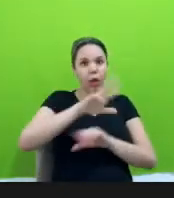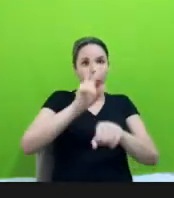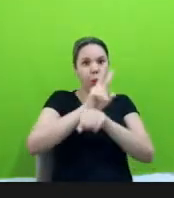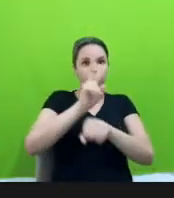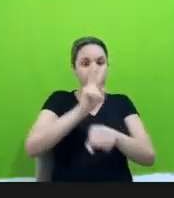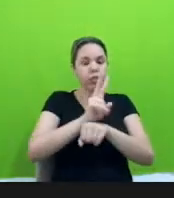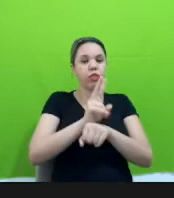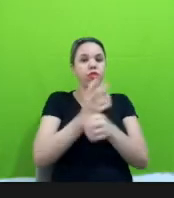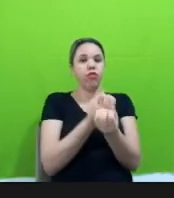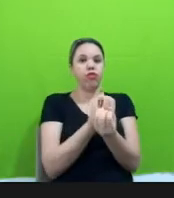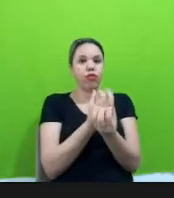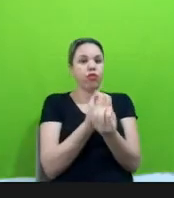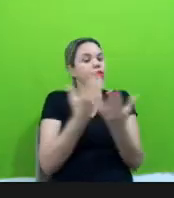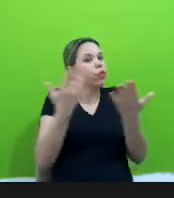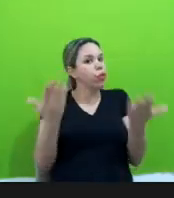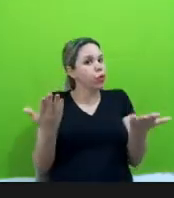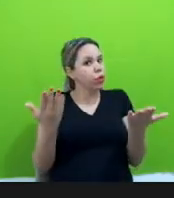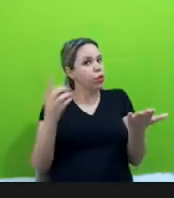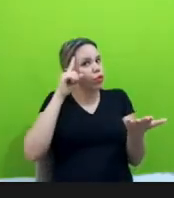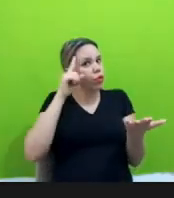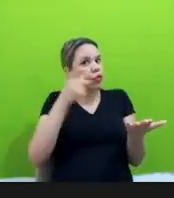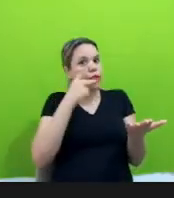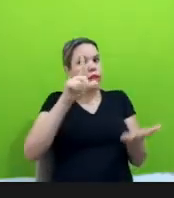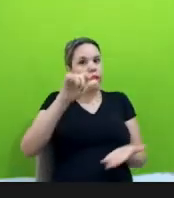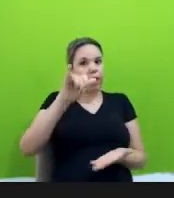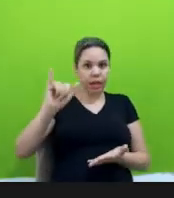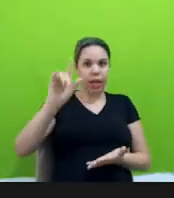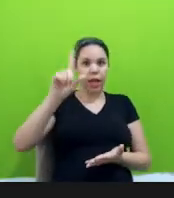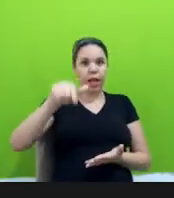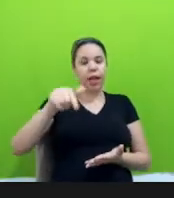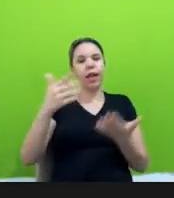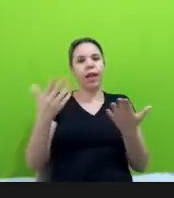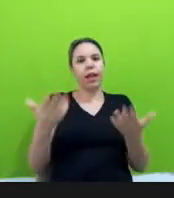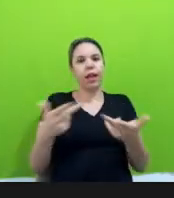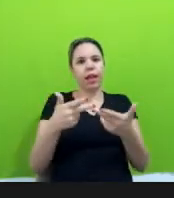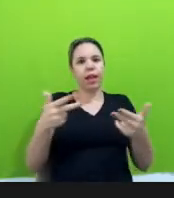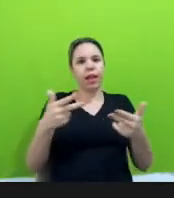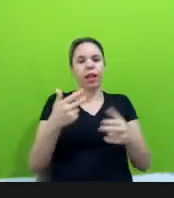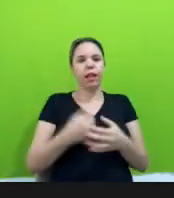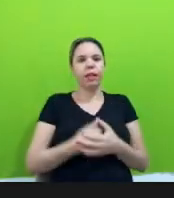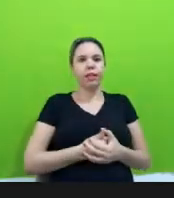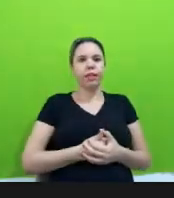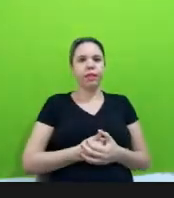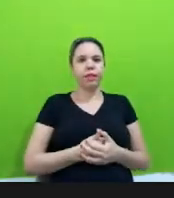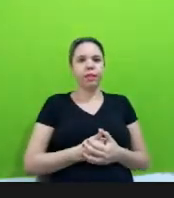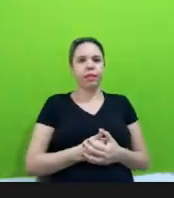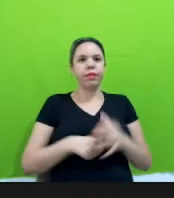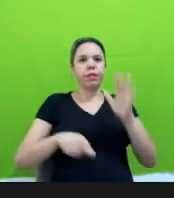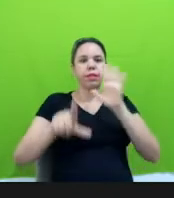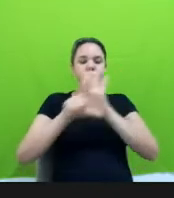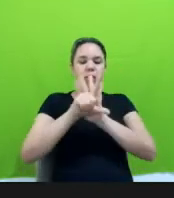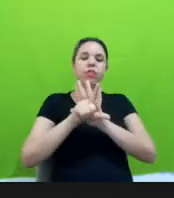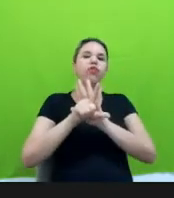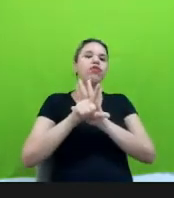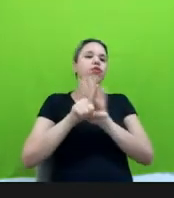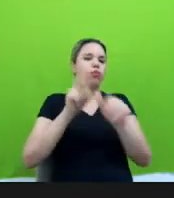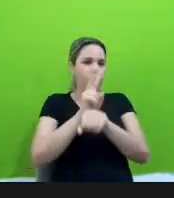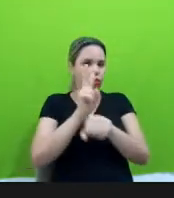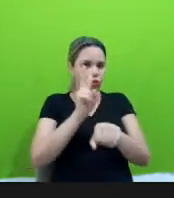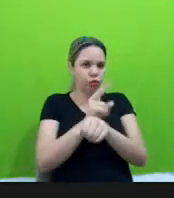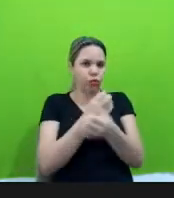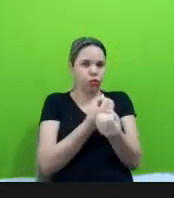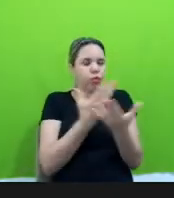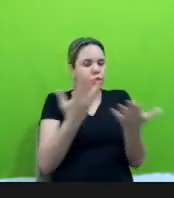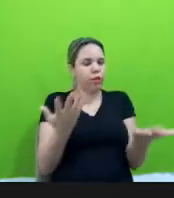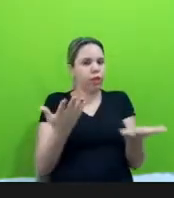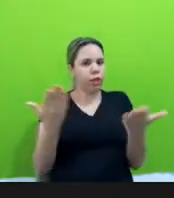Dados. Ué, mas não é um dia de falar da LAI? Pois é, né? Só que quando veio a Lei Geral de Proteção de Dados, aí recentemente,